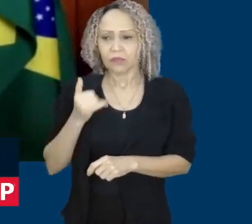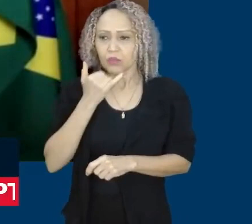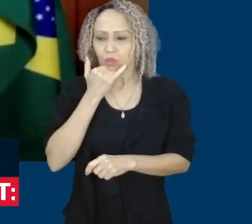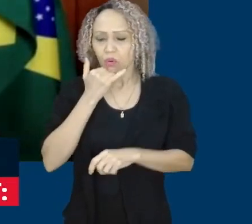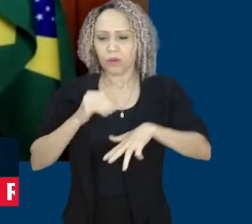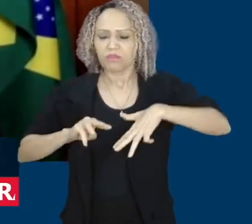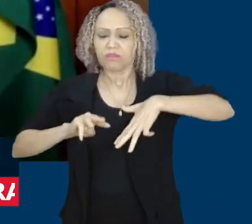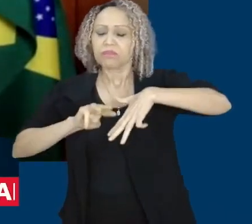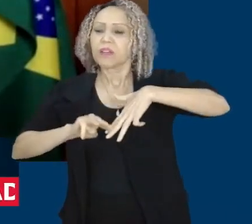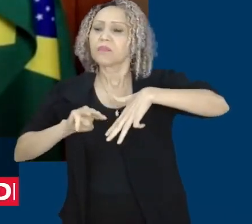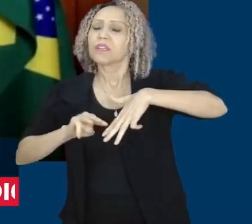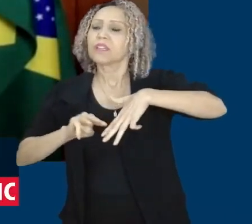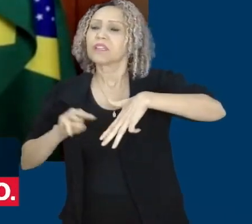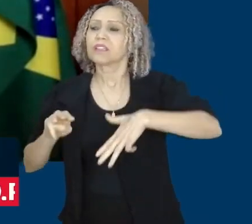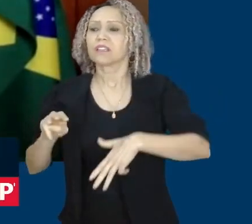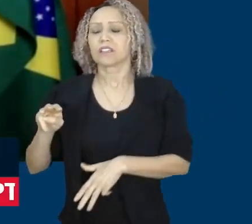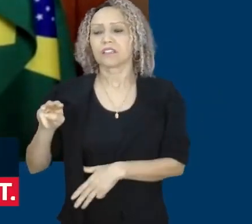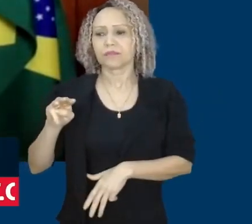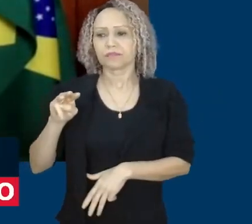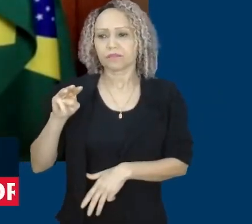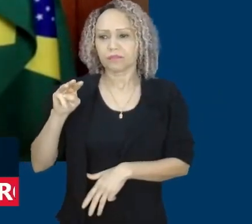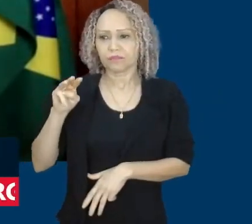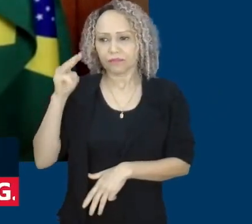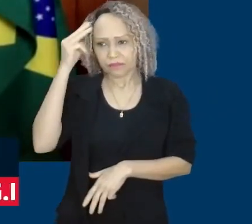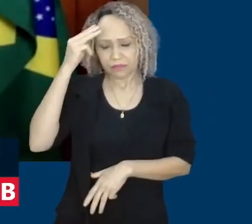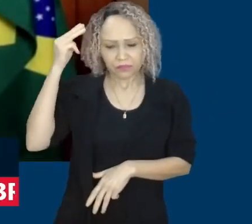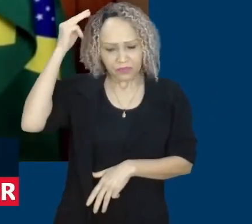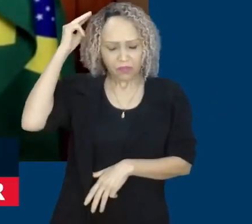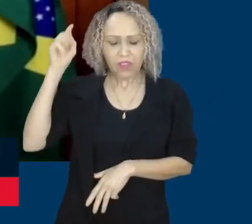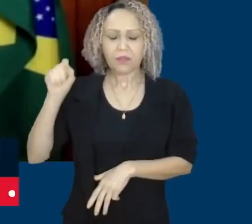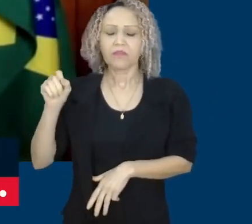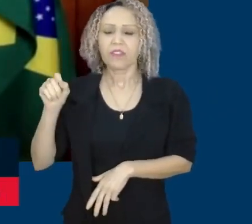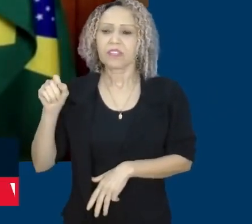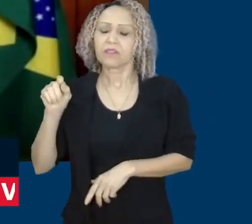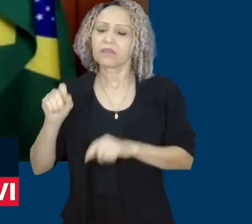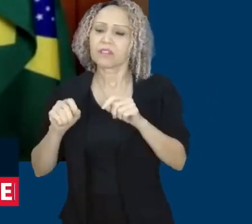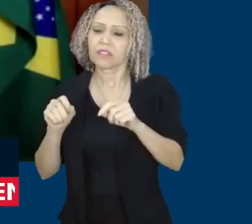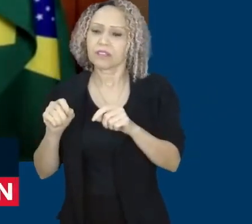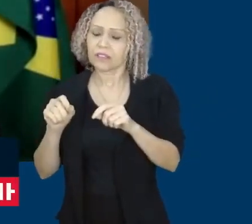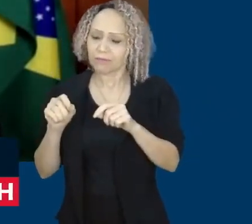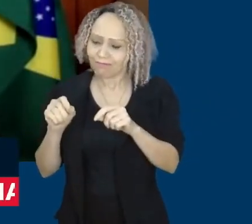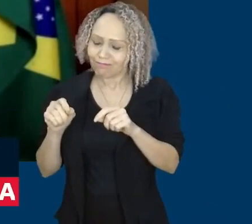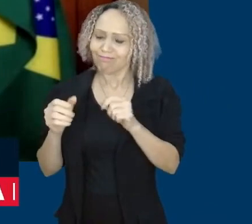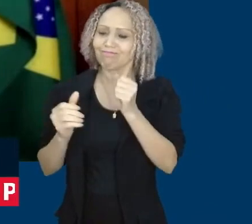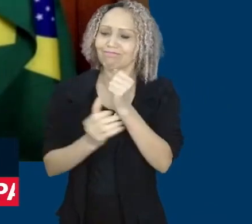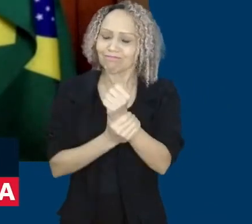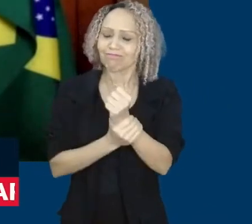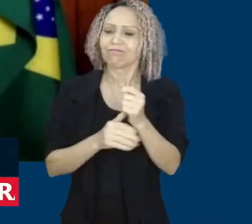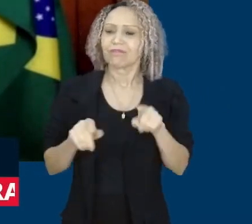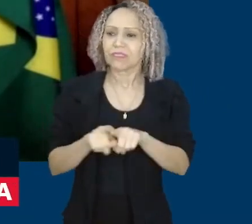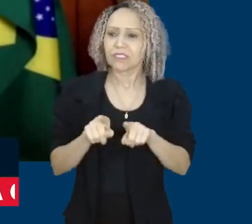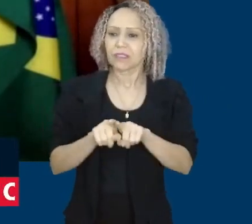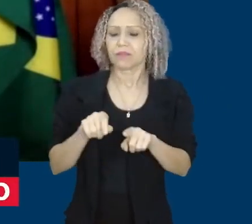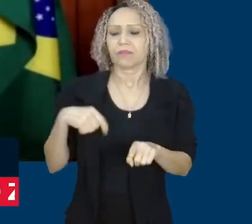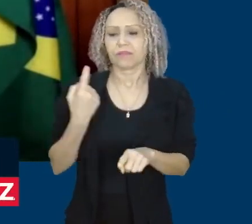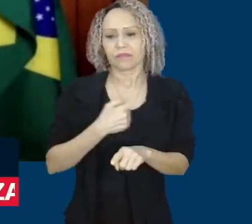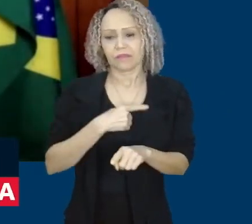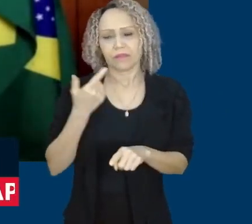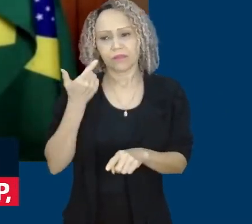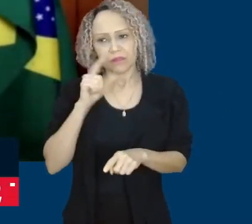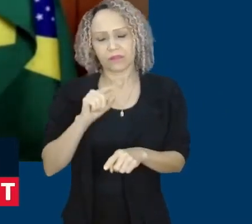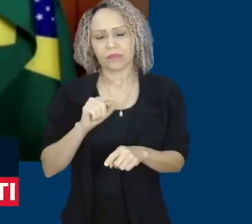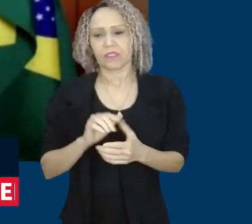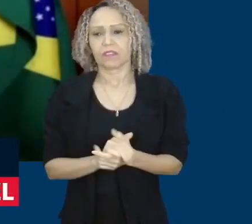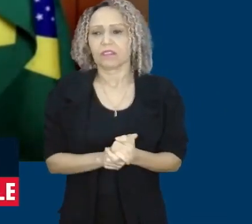serem aplicados corretamente na cultura e no povo brasileiro. Então, muitas lutas importantes.